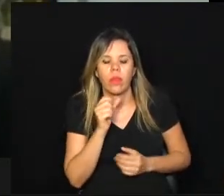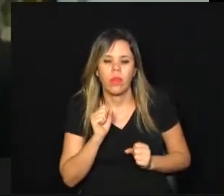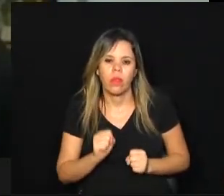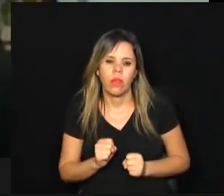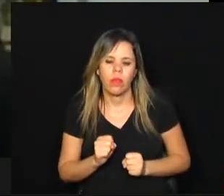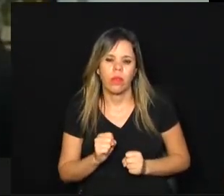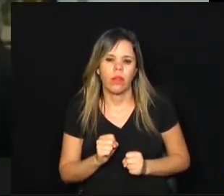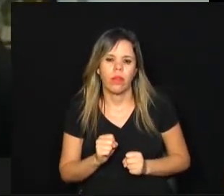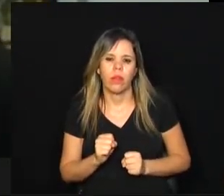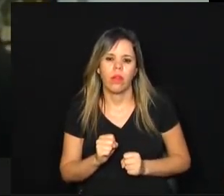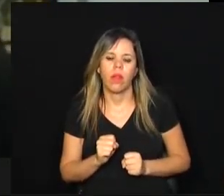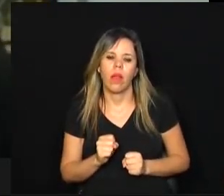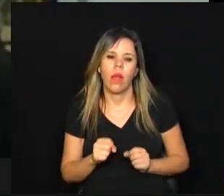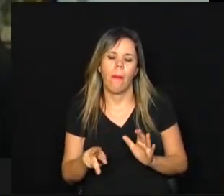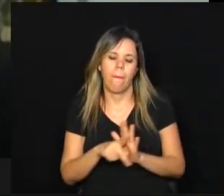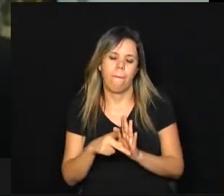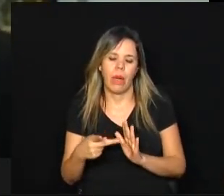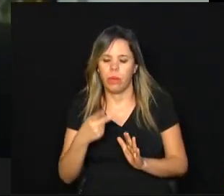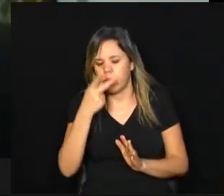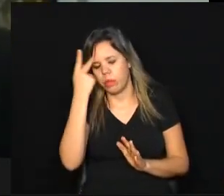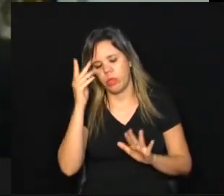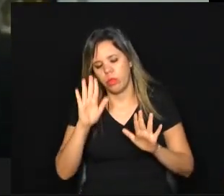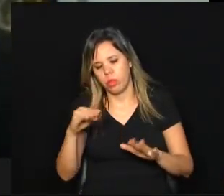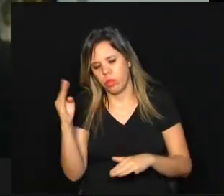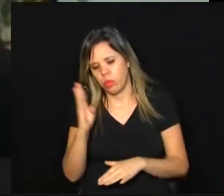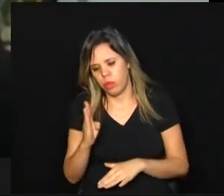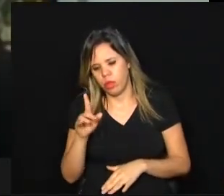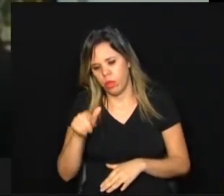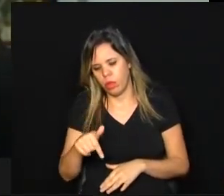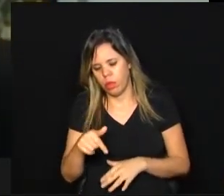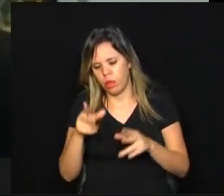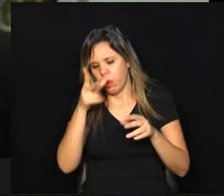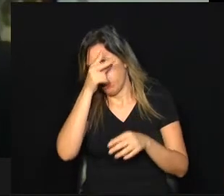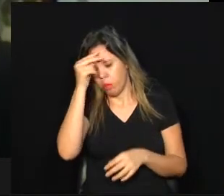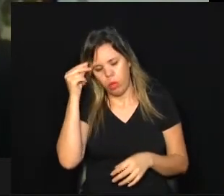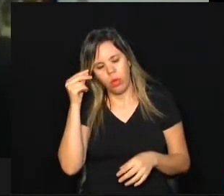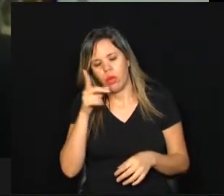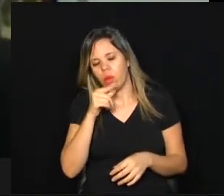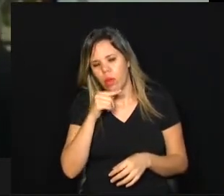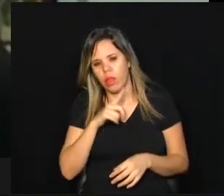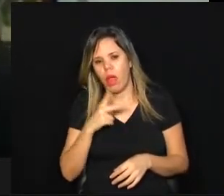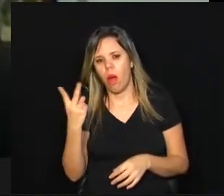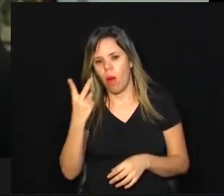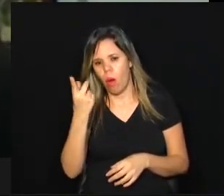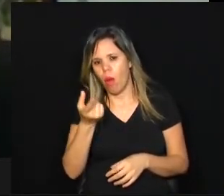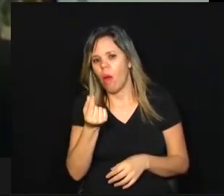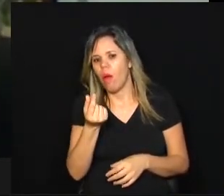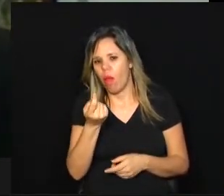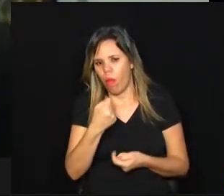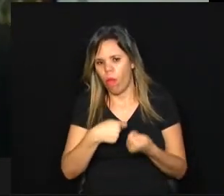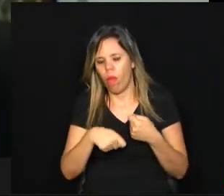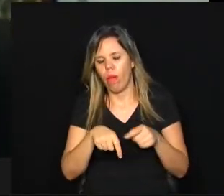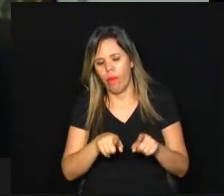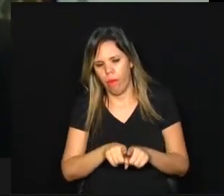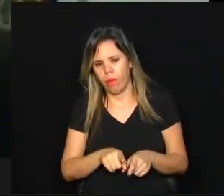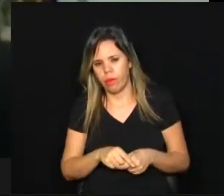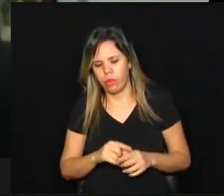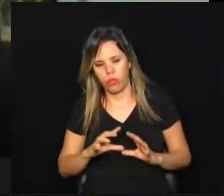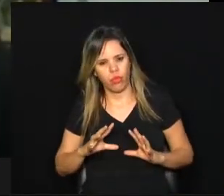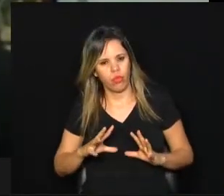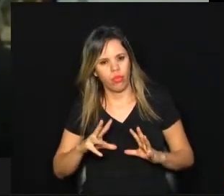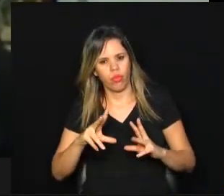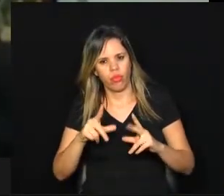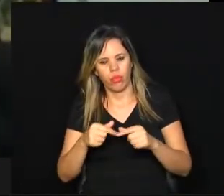até um bem privado, mas no Brasil, a água é um bem público, tem valor econômico, né? Todas as